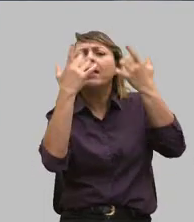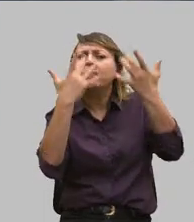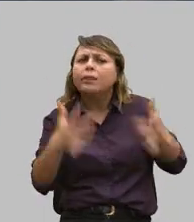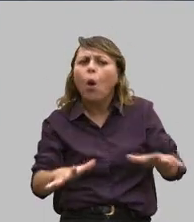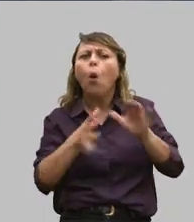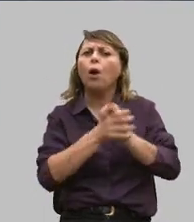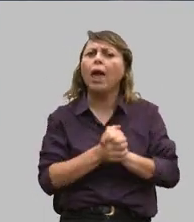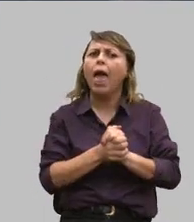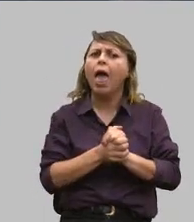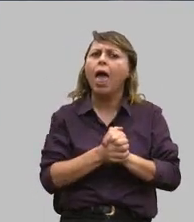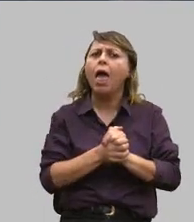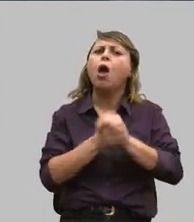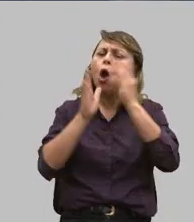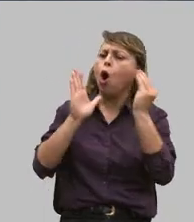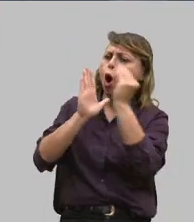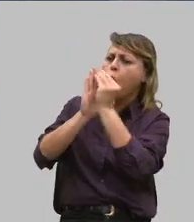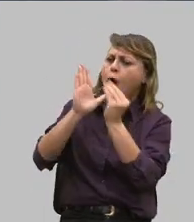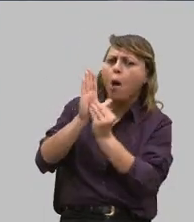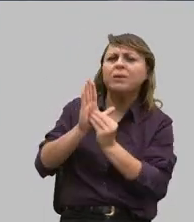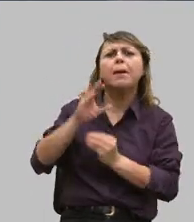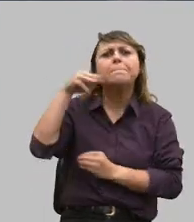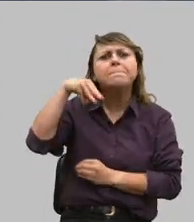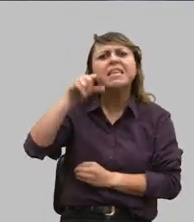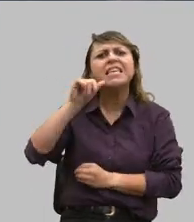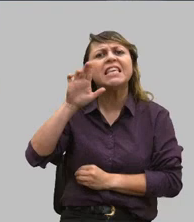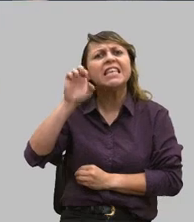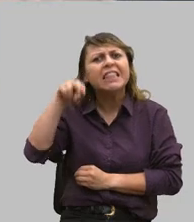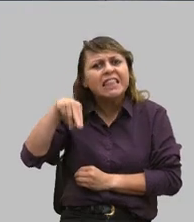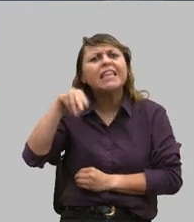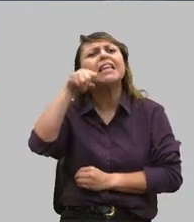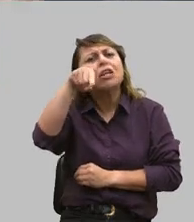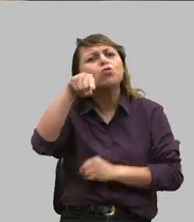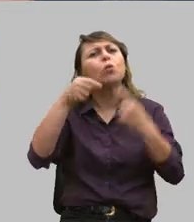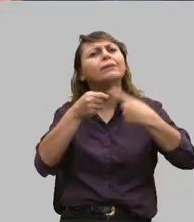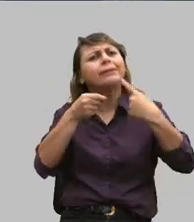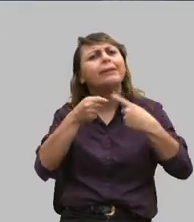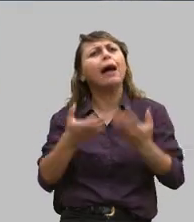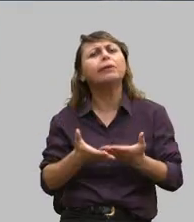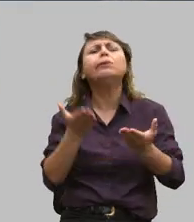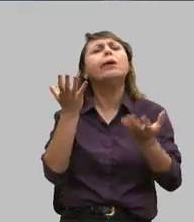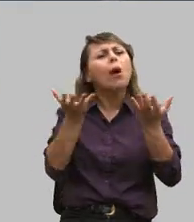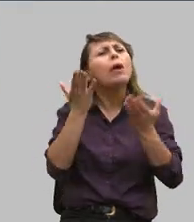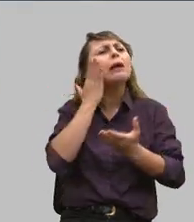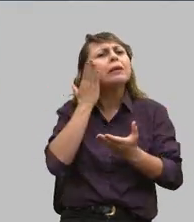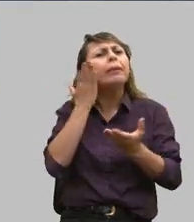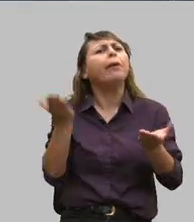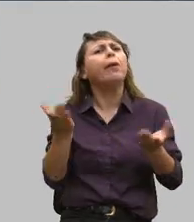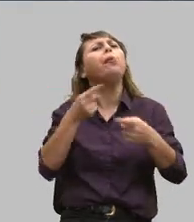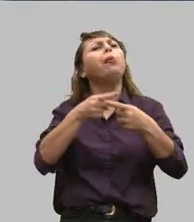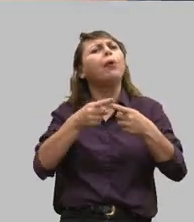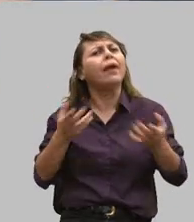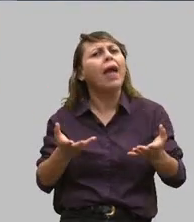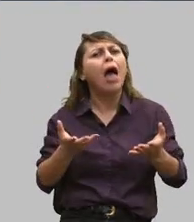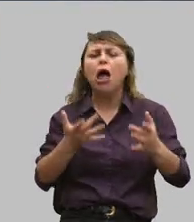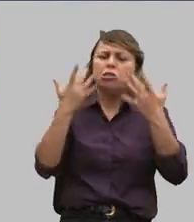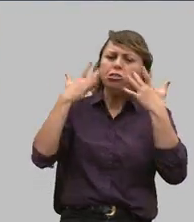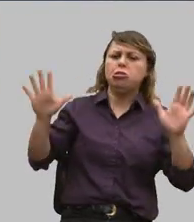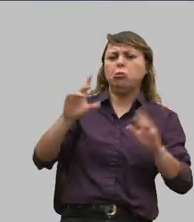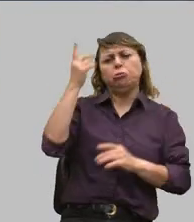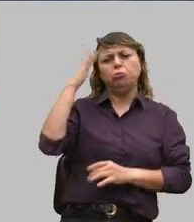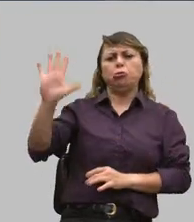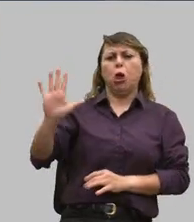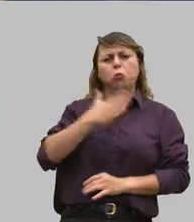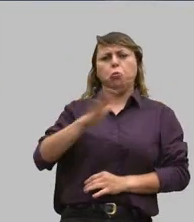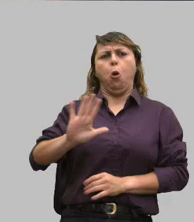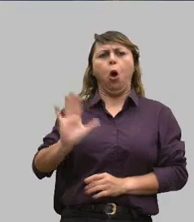botar o o projeto na sua cidade então eu quero saber né se ele falar assim não não gosto ótimo